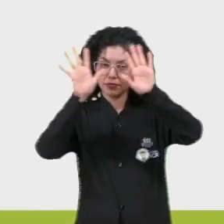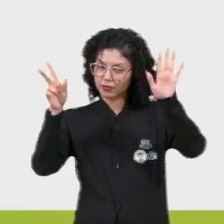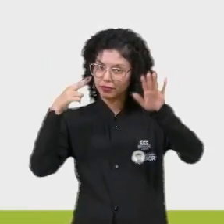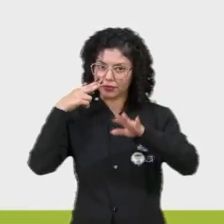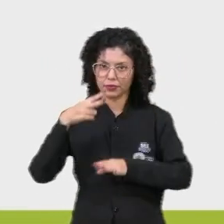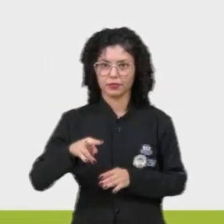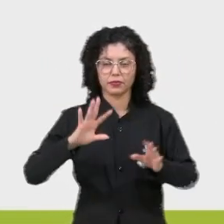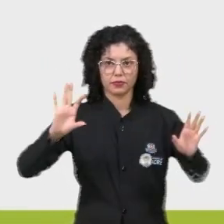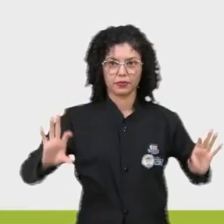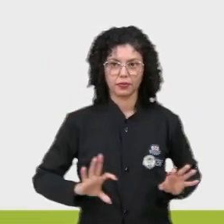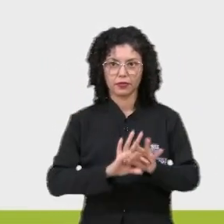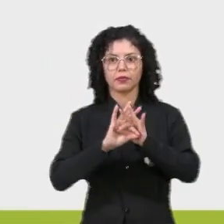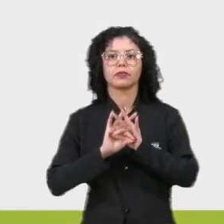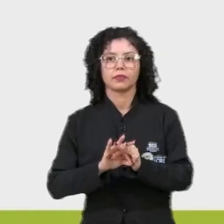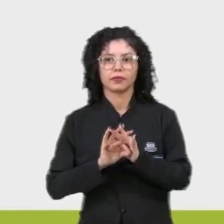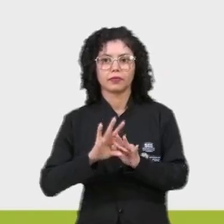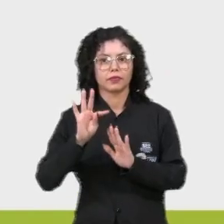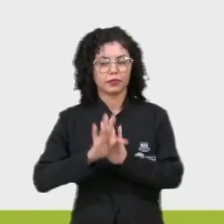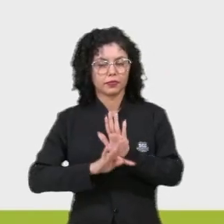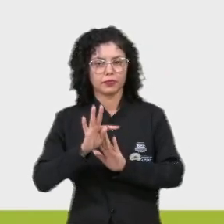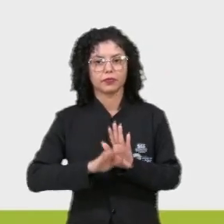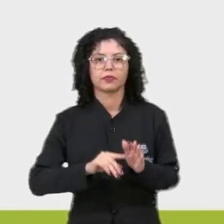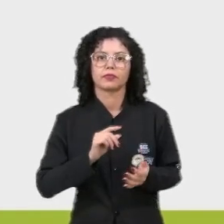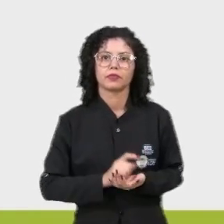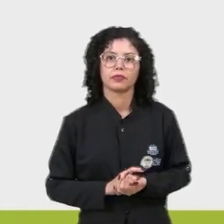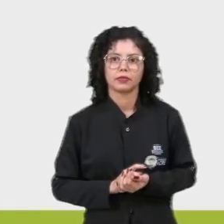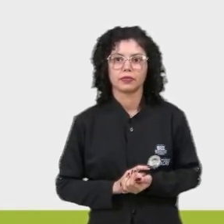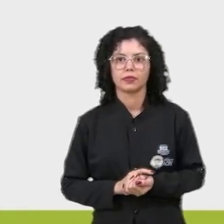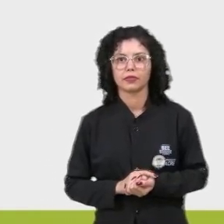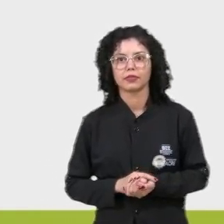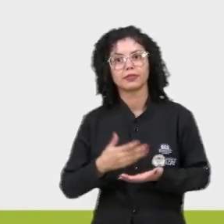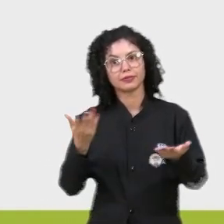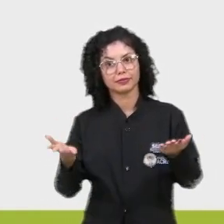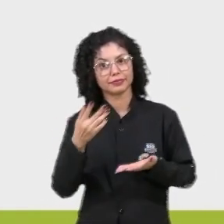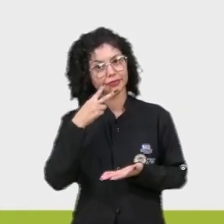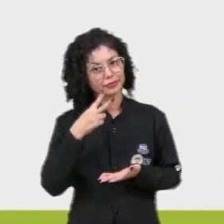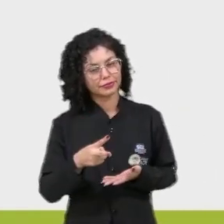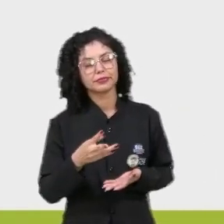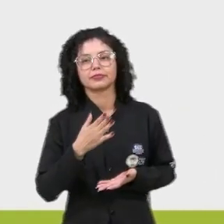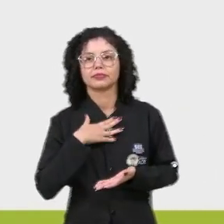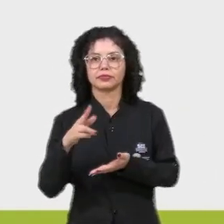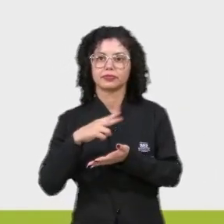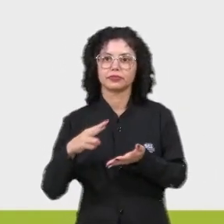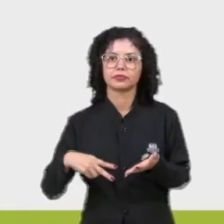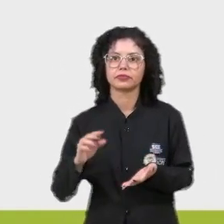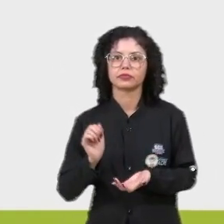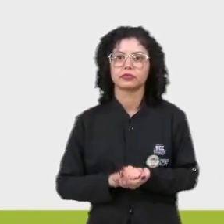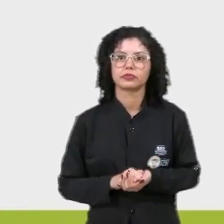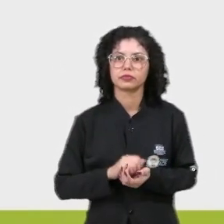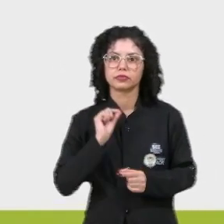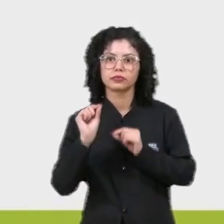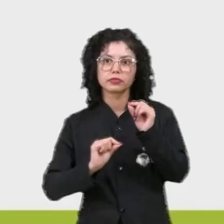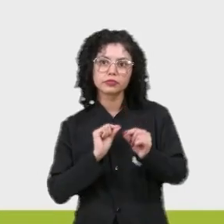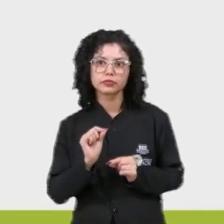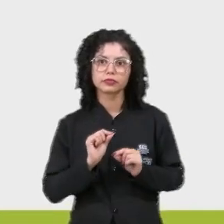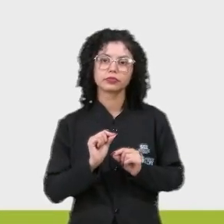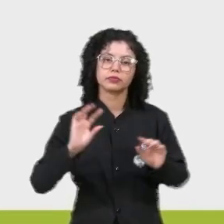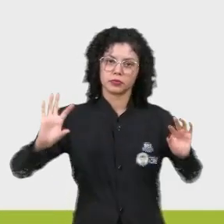explícita a intertextualidade, está na cara aí do meu leitor. E o que seria